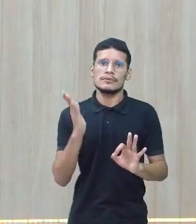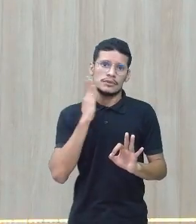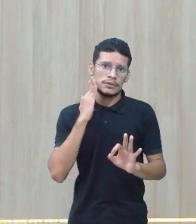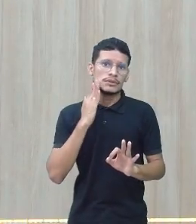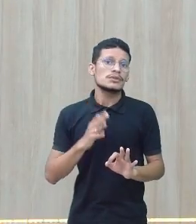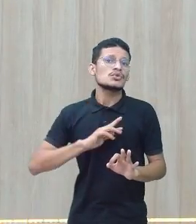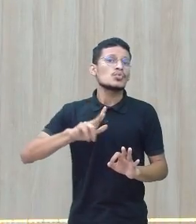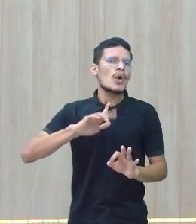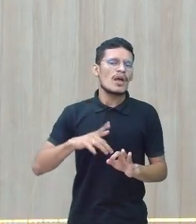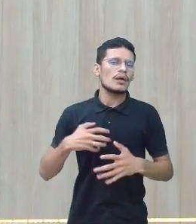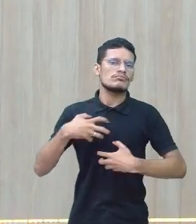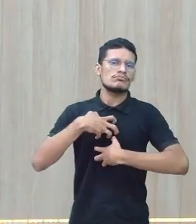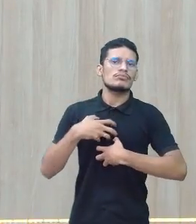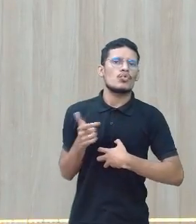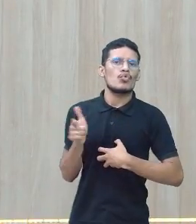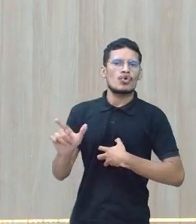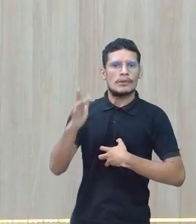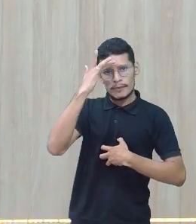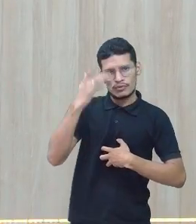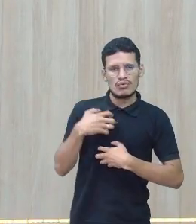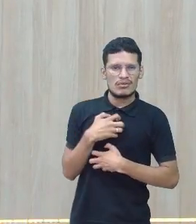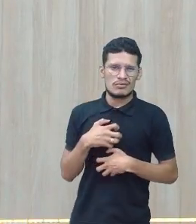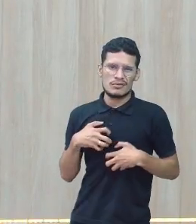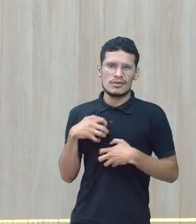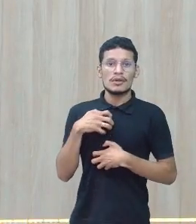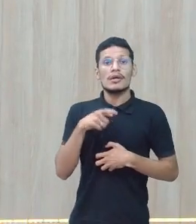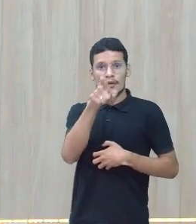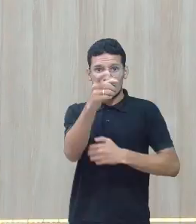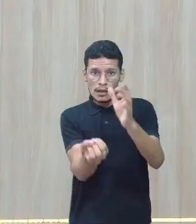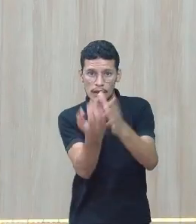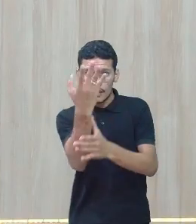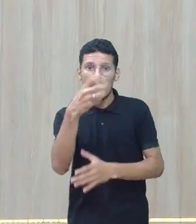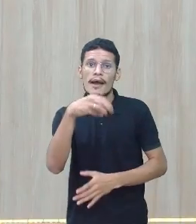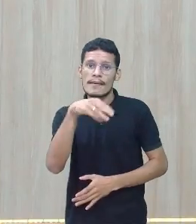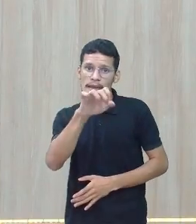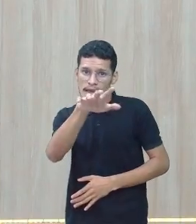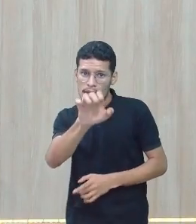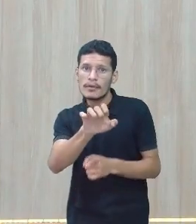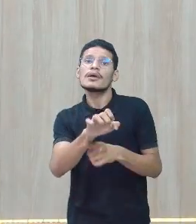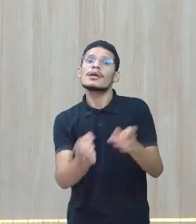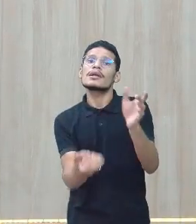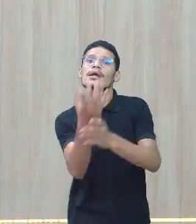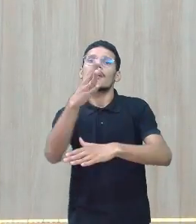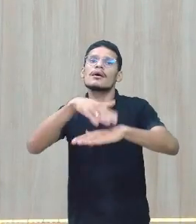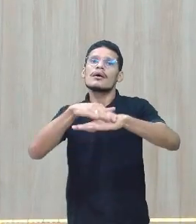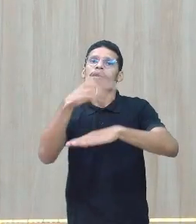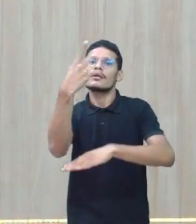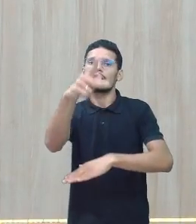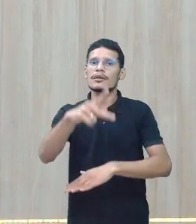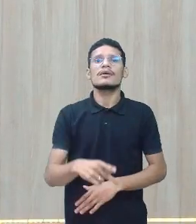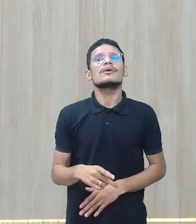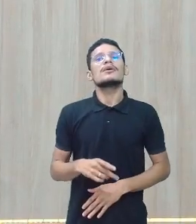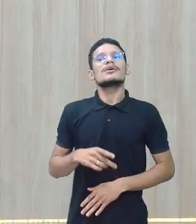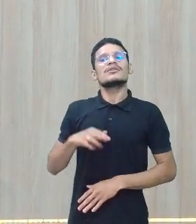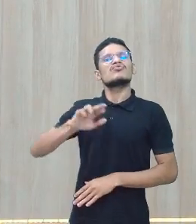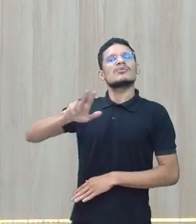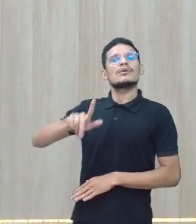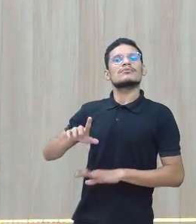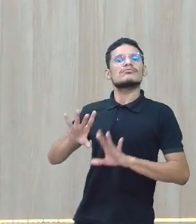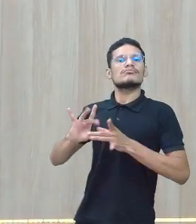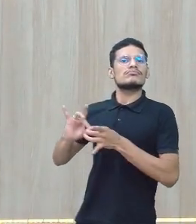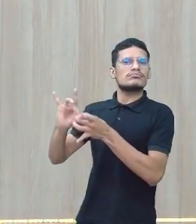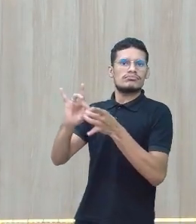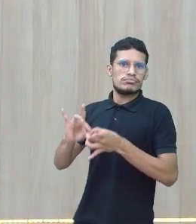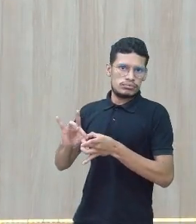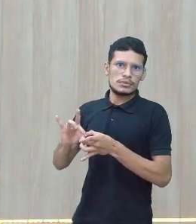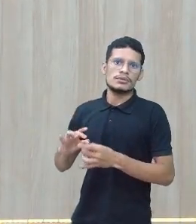não causar desconforto com o outro, tá certo? E produzam o seu próprio meme, tentem criar e fazer o seu próprio humor, para não cair no humor coletivo,